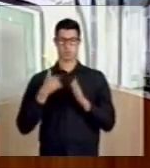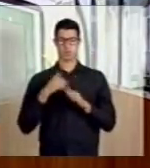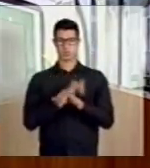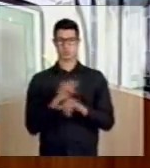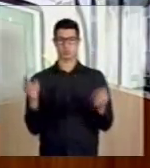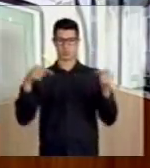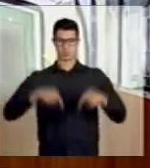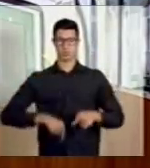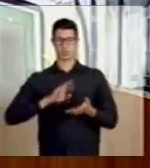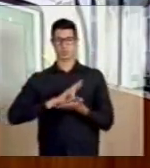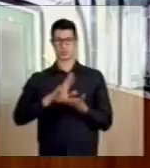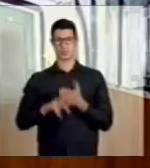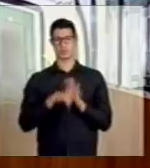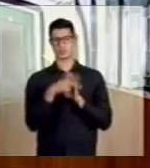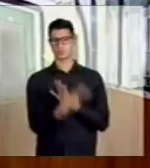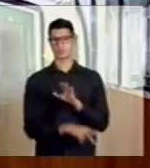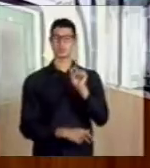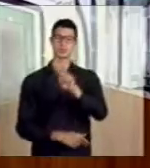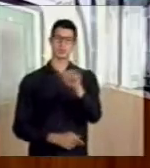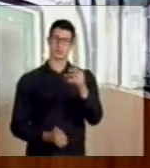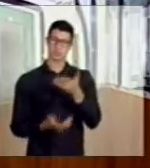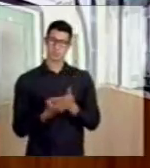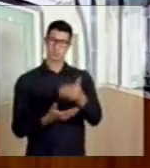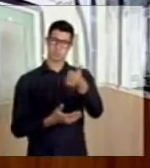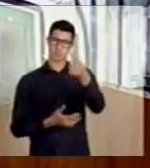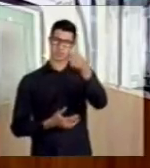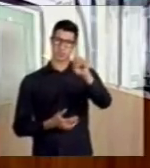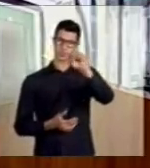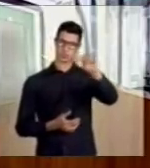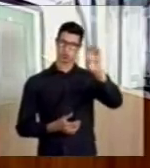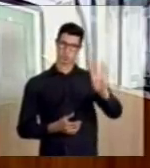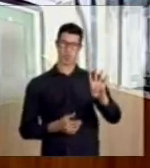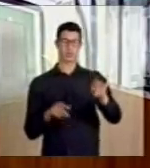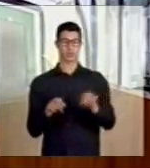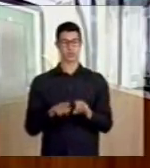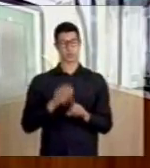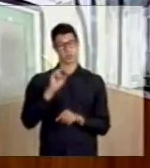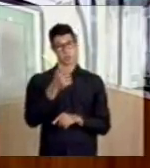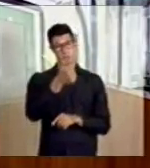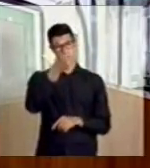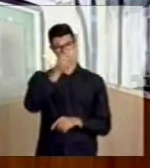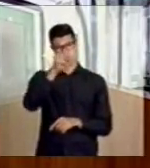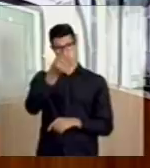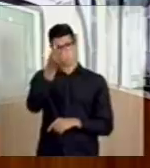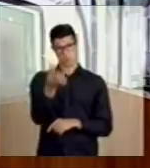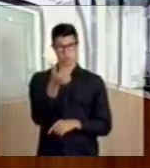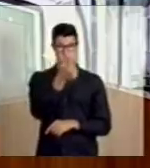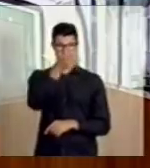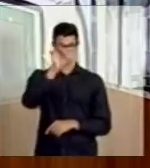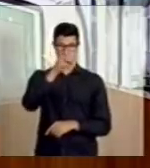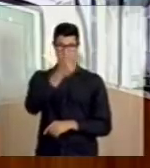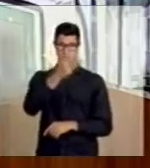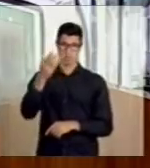aqui vários deles, que vão desde 1884, 1886,